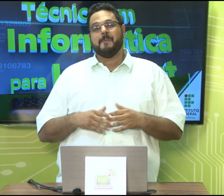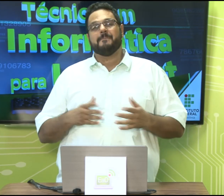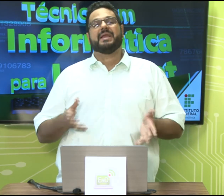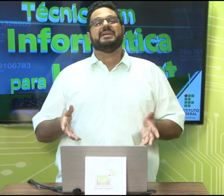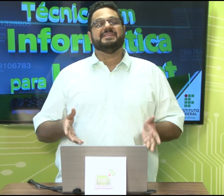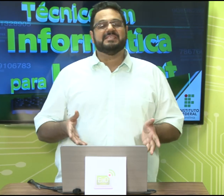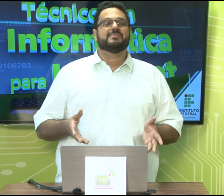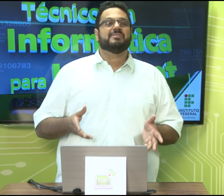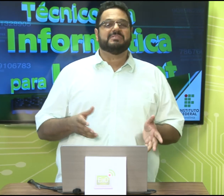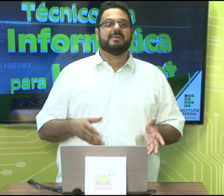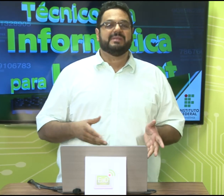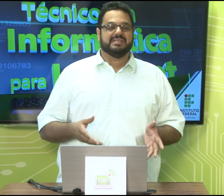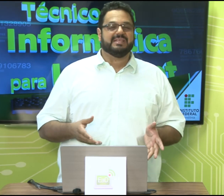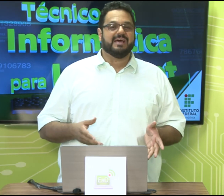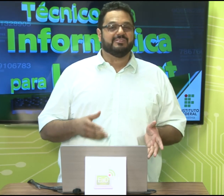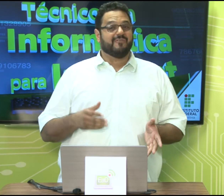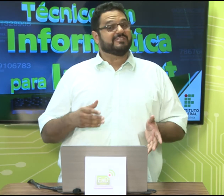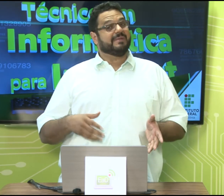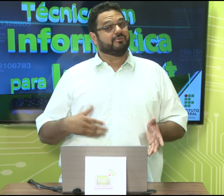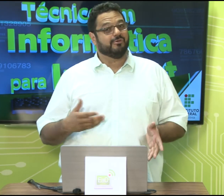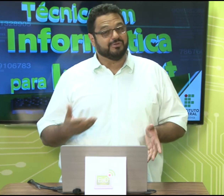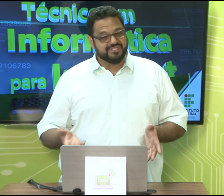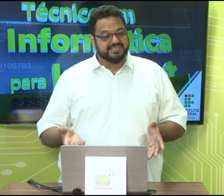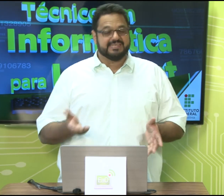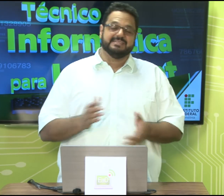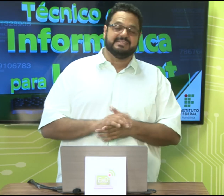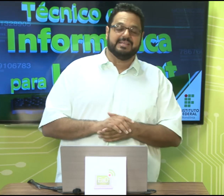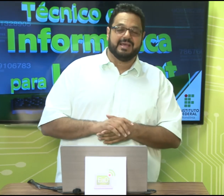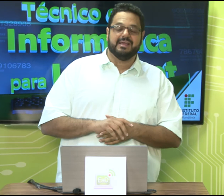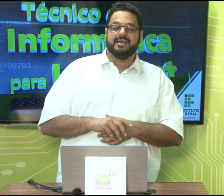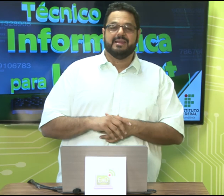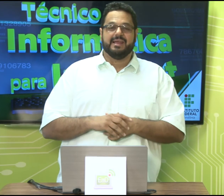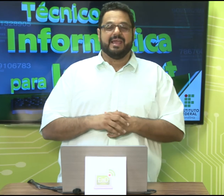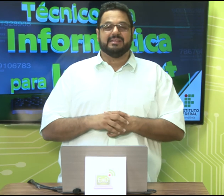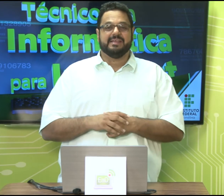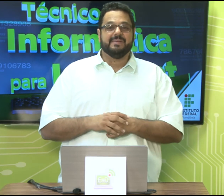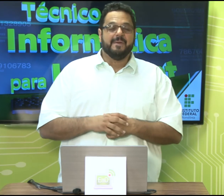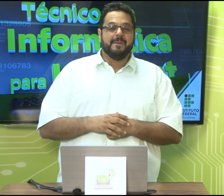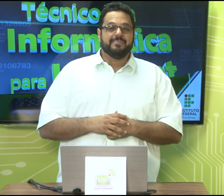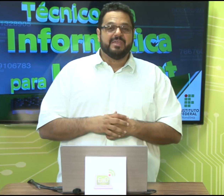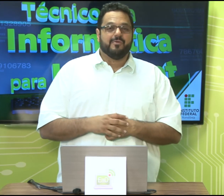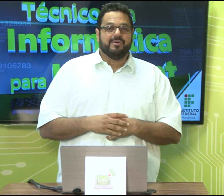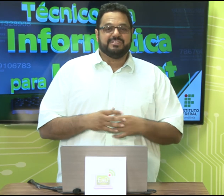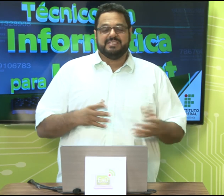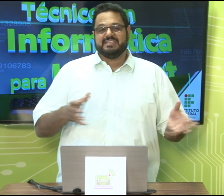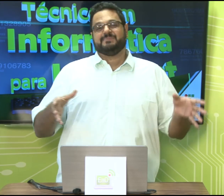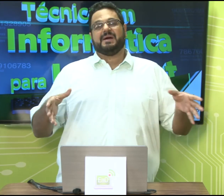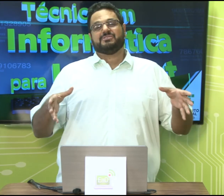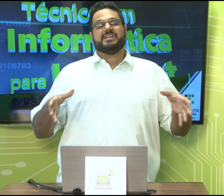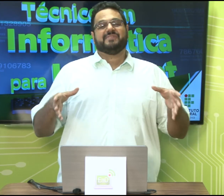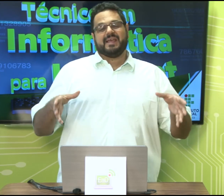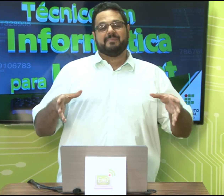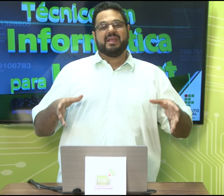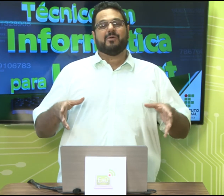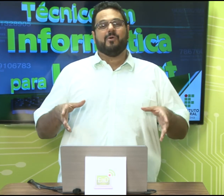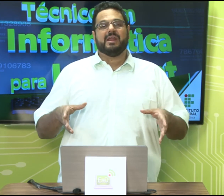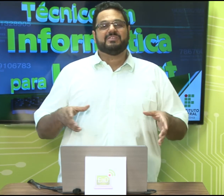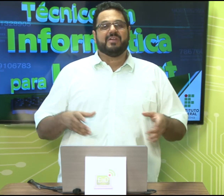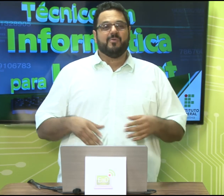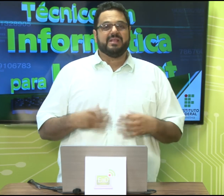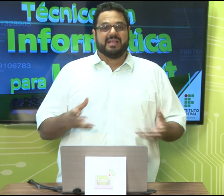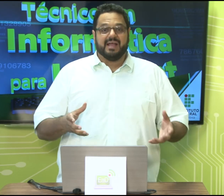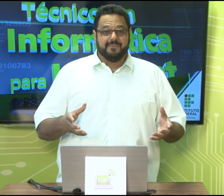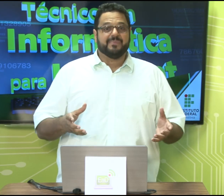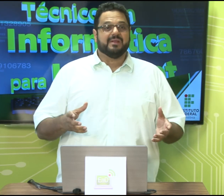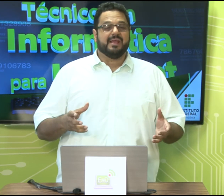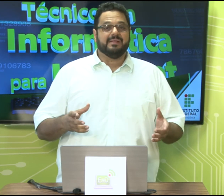novos mecanismos que estão sendo apresentados, as novas metodologias que existem na EAD. E hoje, nesse espaço que a gente vai abrir agora, a gente